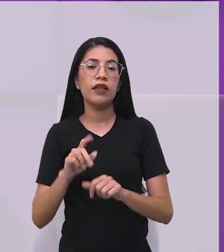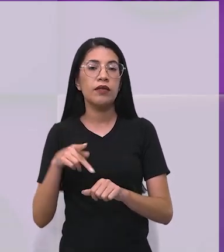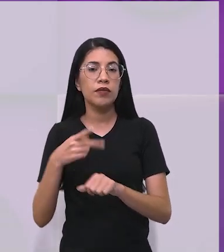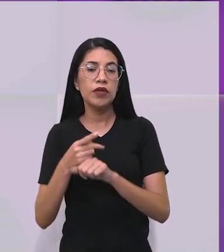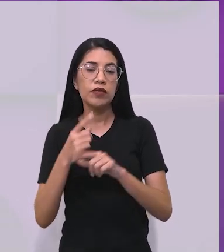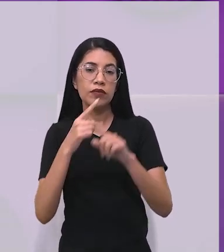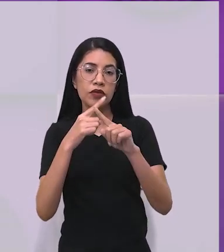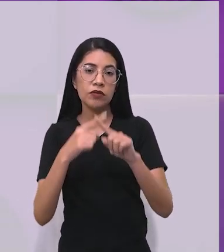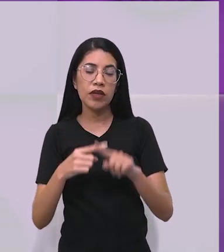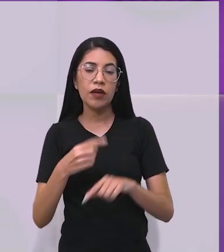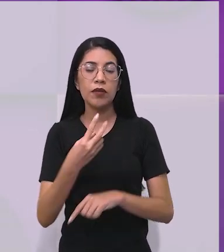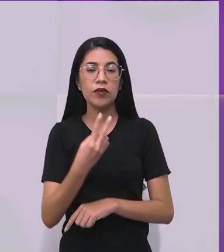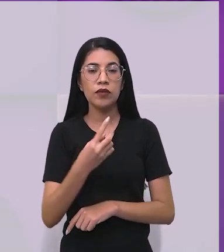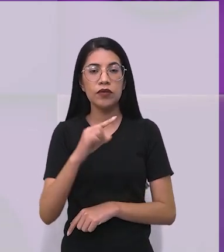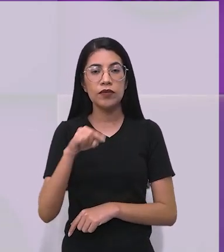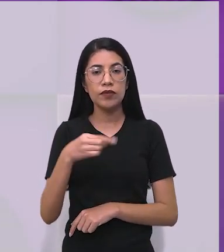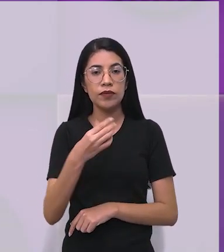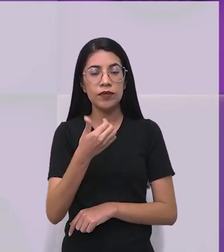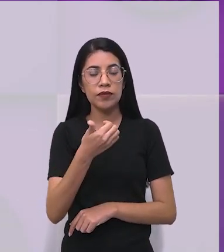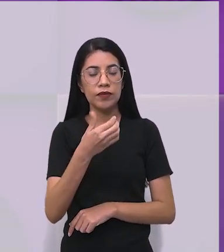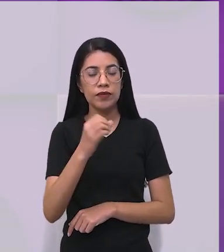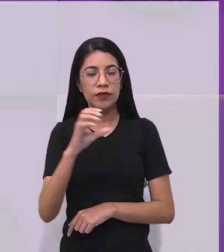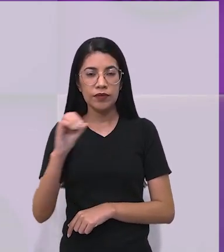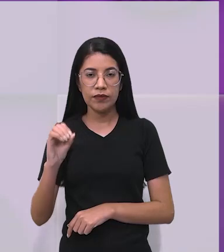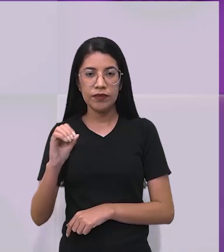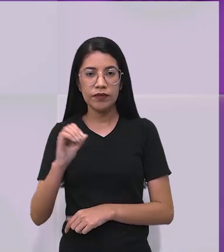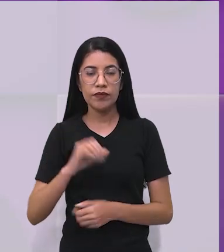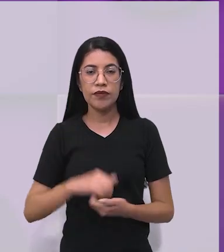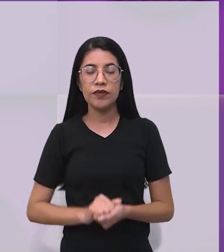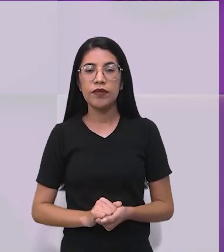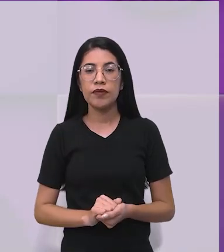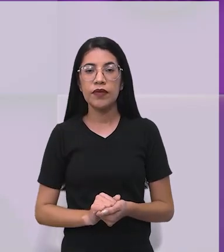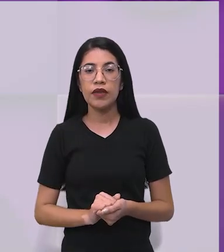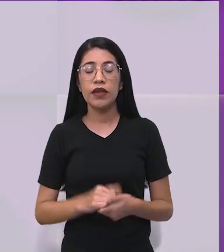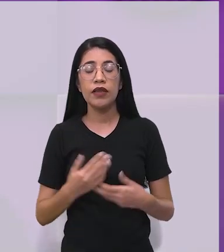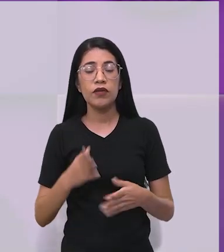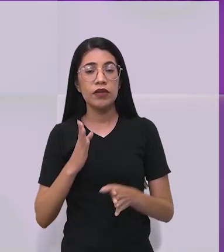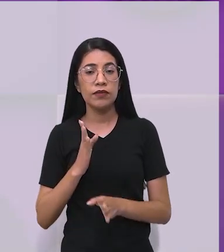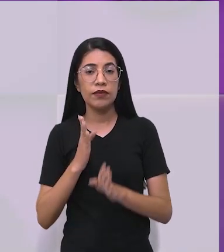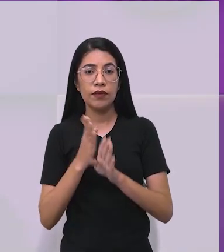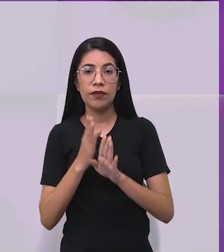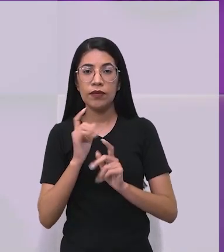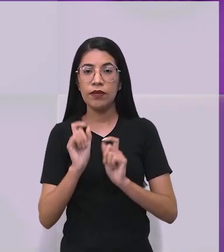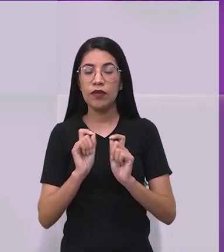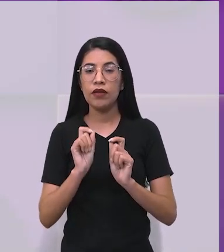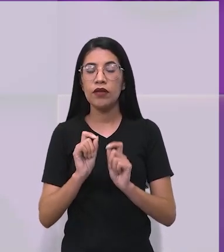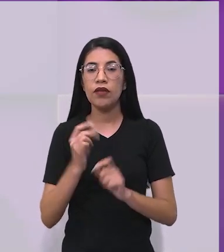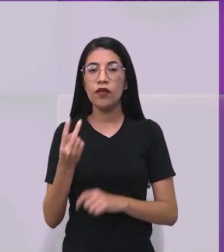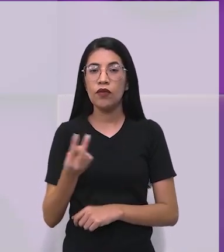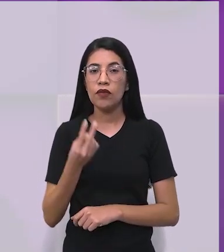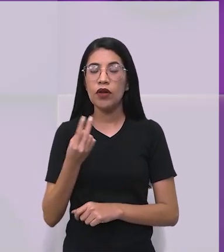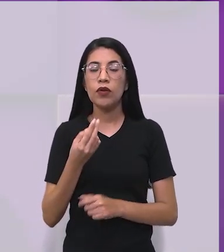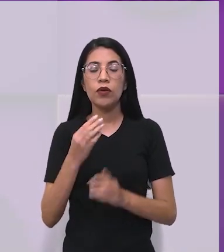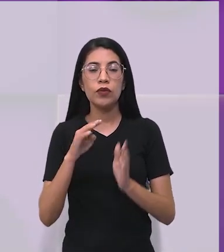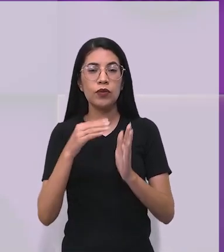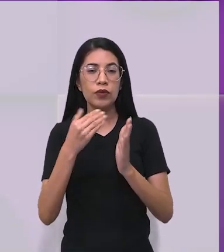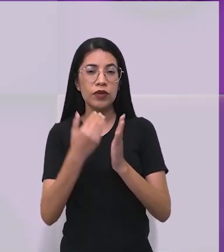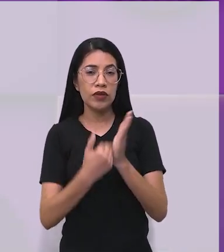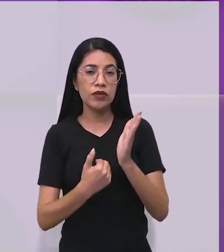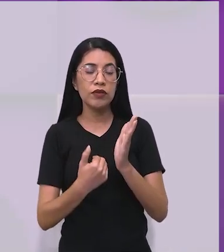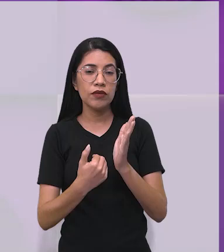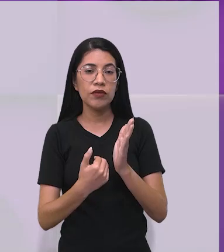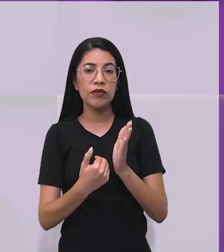com 2.100, tá? Quando você fizer isso, você vai obter o desconto dessa